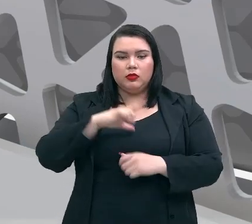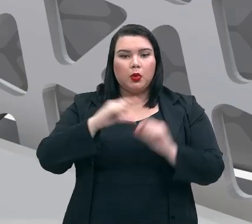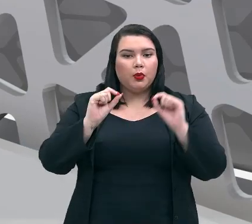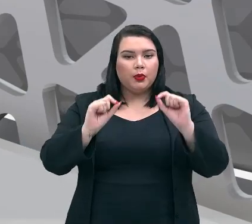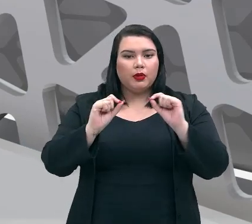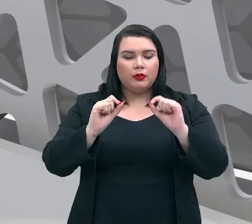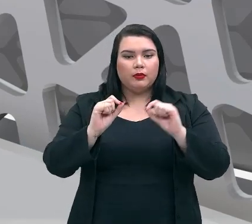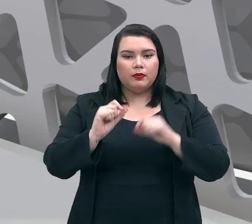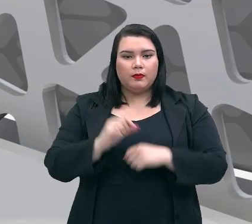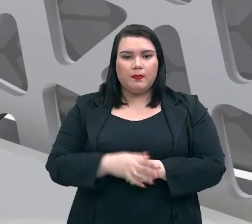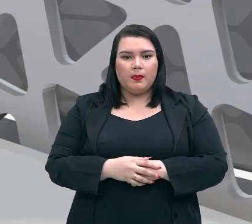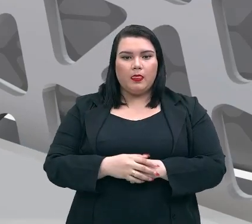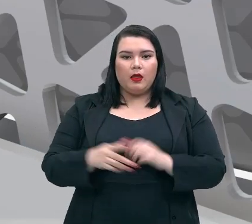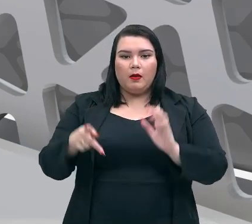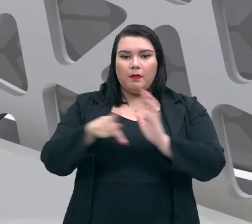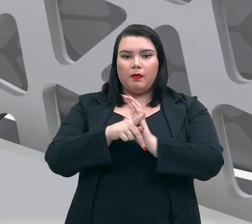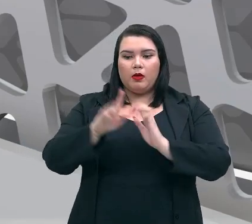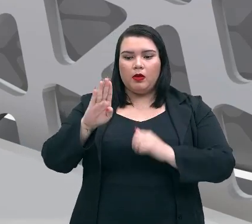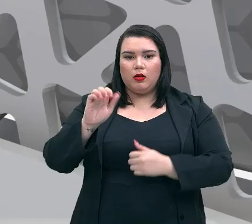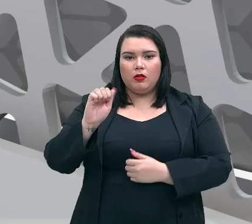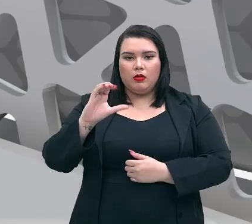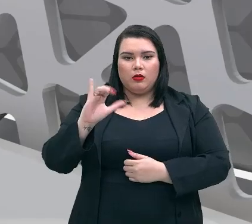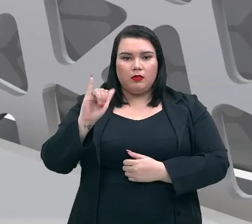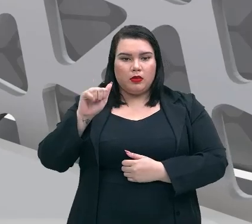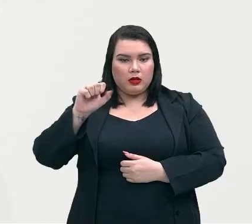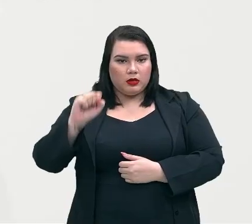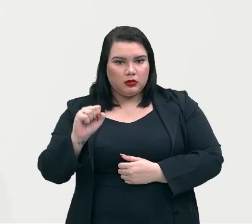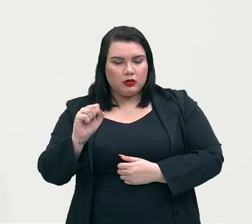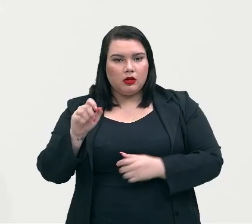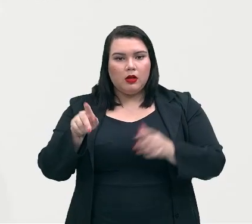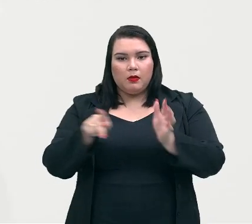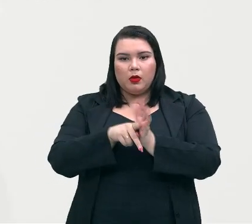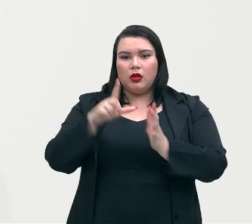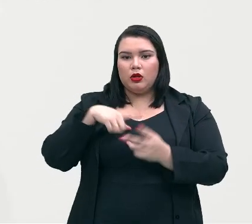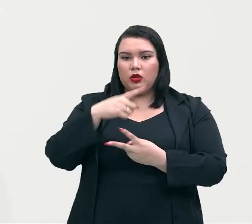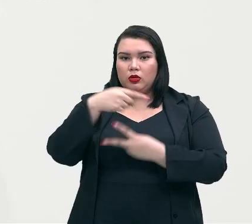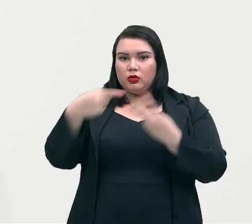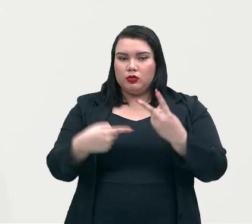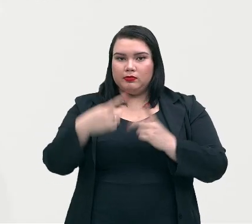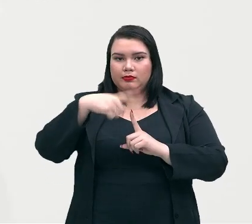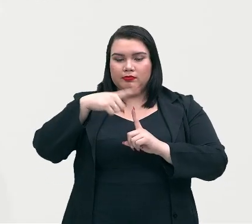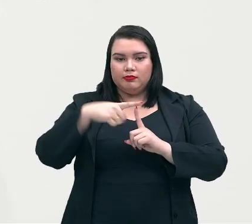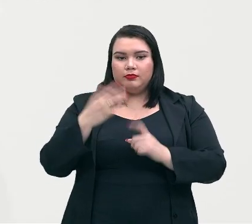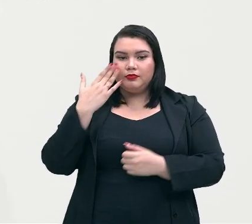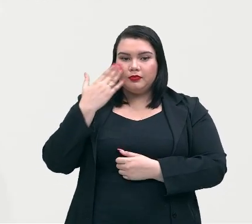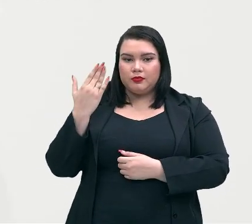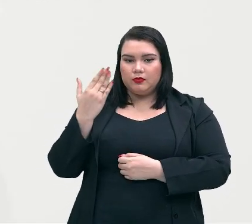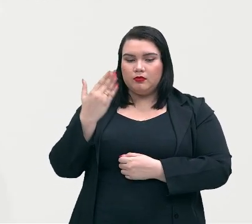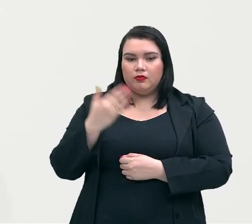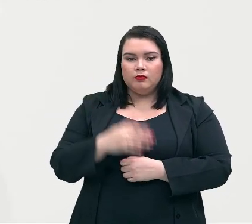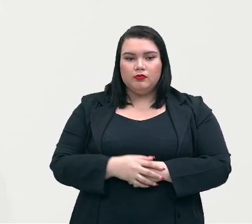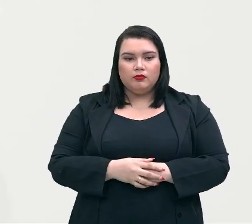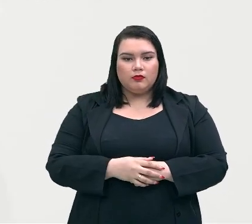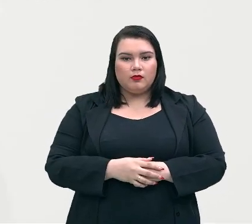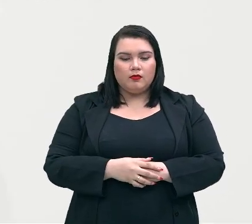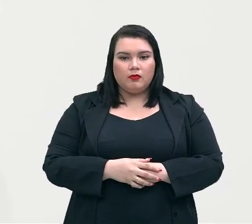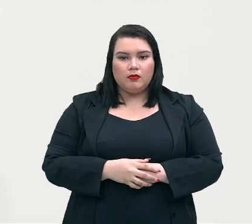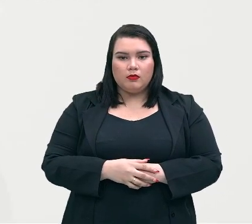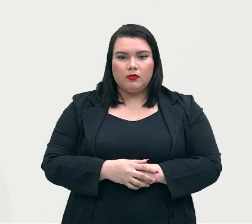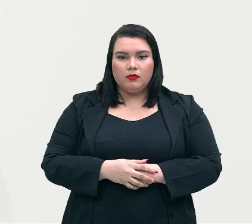ali, tanto da bacia do Tocantins quanto do Araguaia. Vamos lá. A gente vai observar aqui, né,